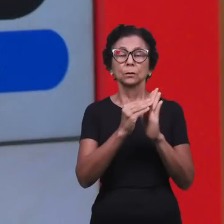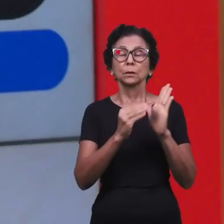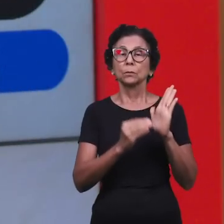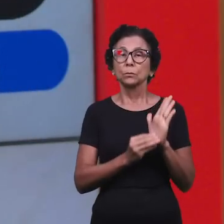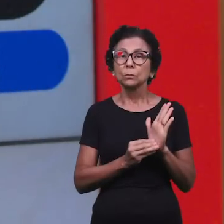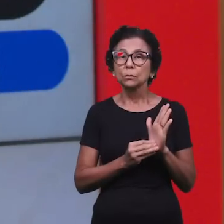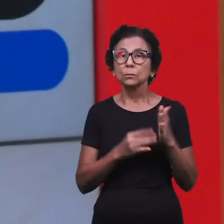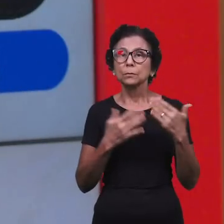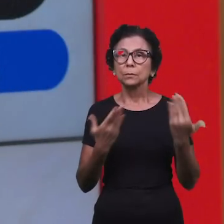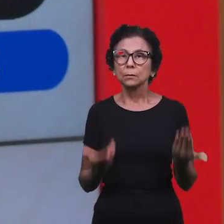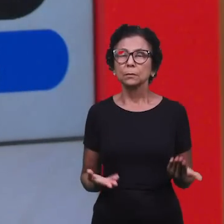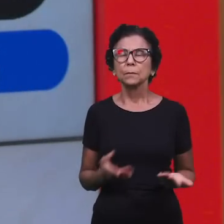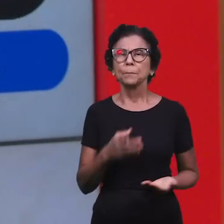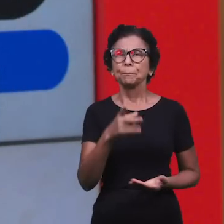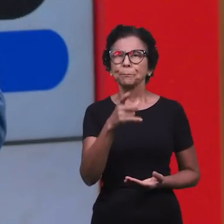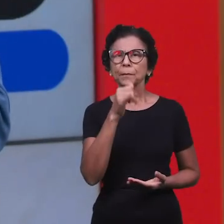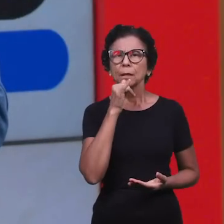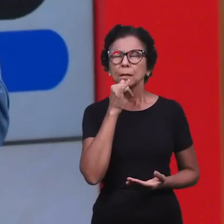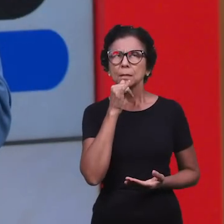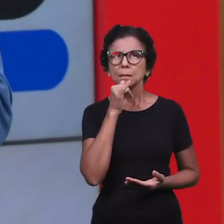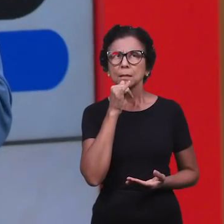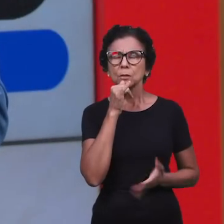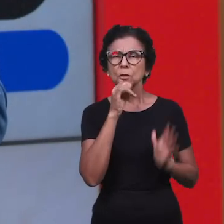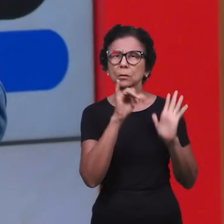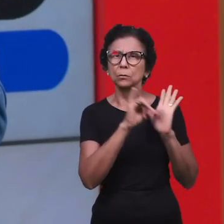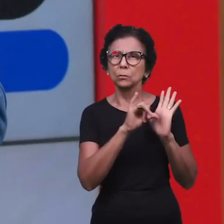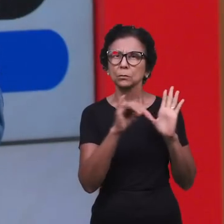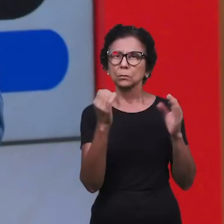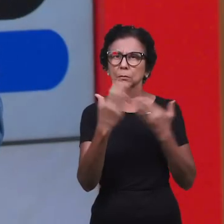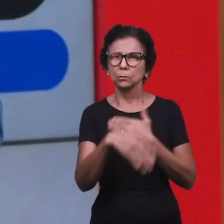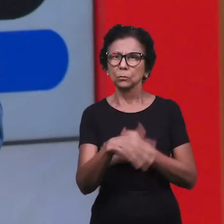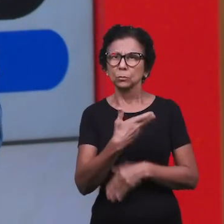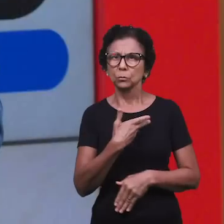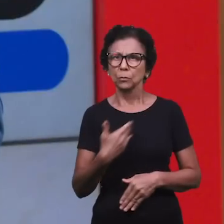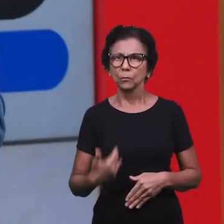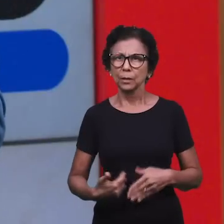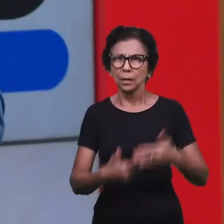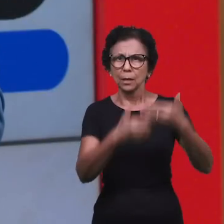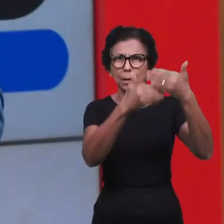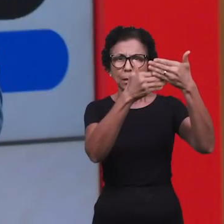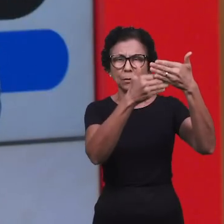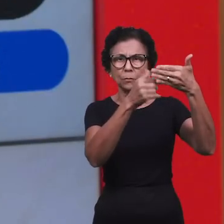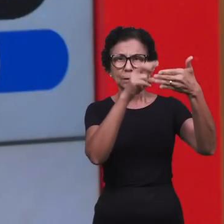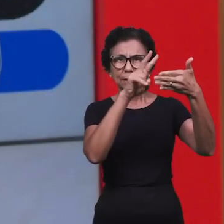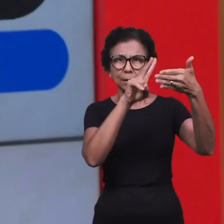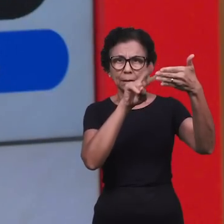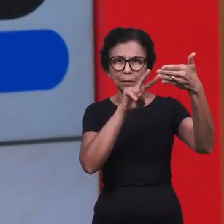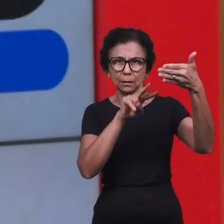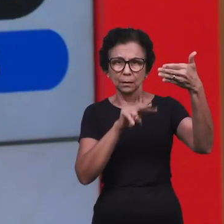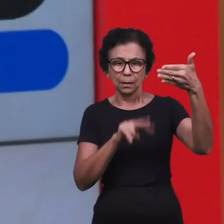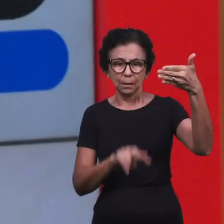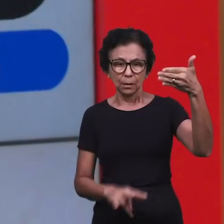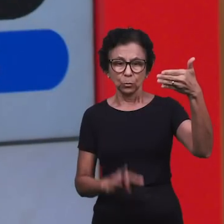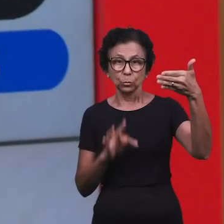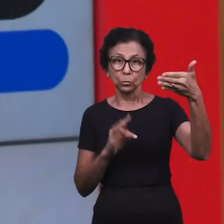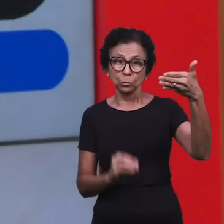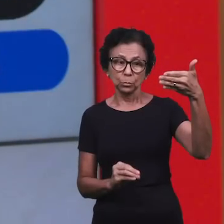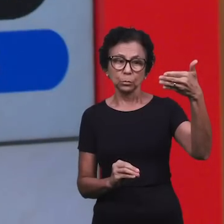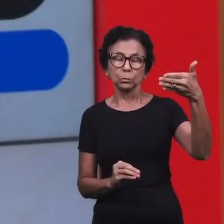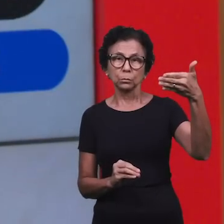já leu, pegou um edital de concurso público e leu do começo ao final? Você acredita que há